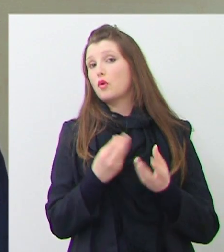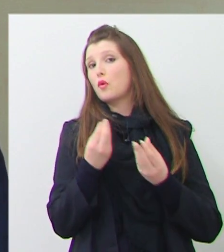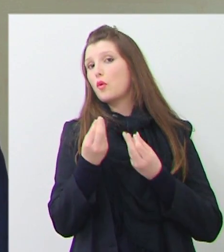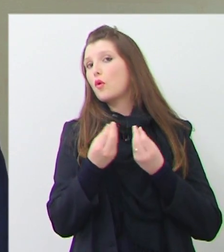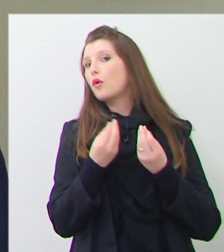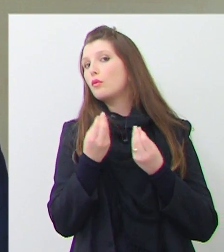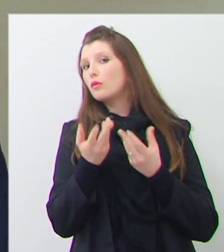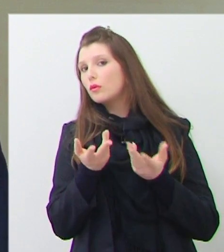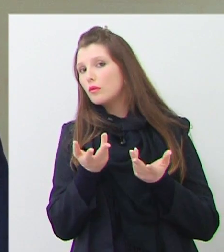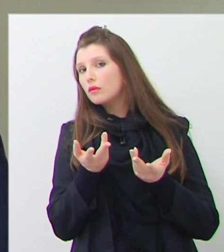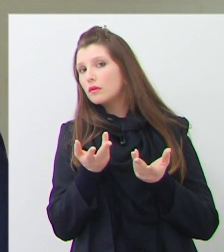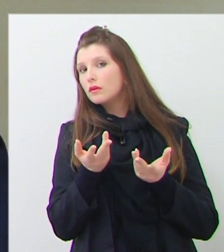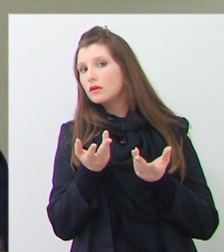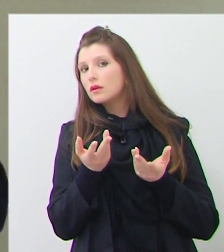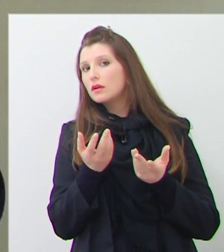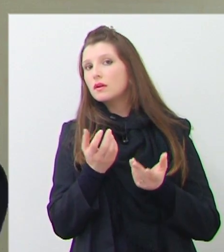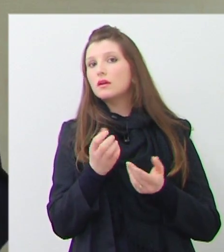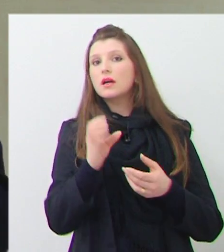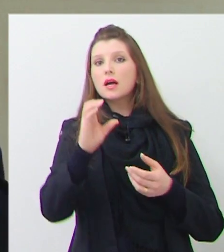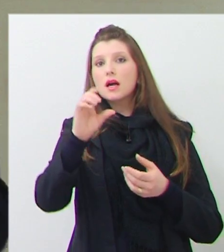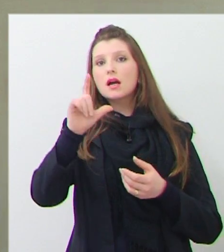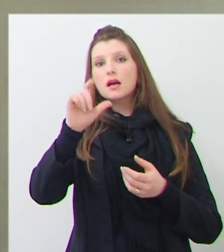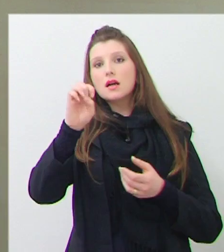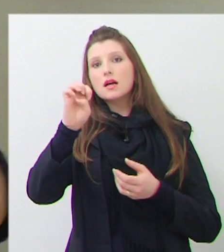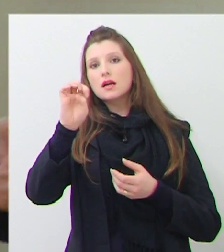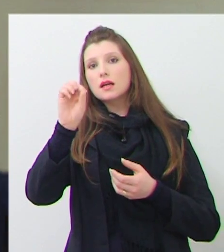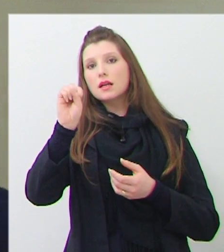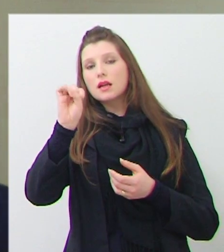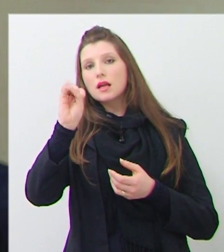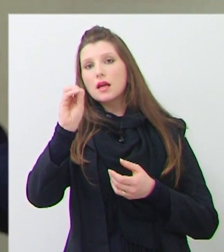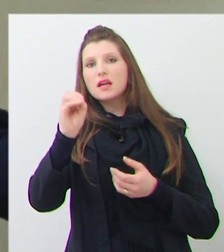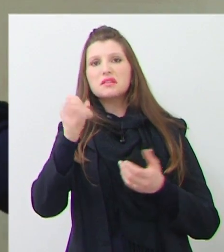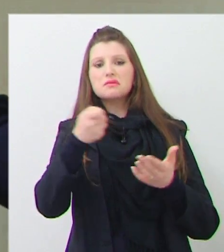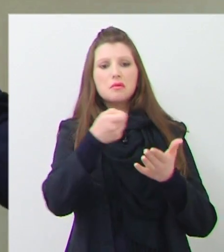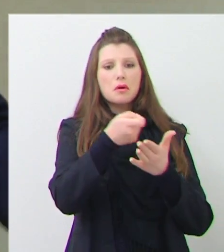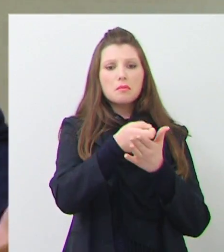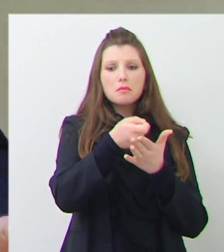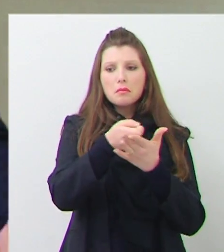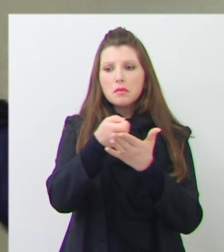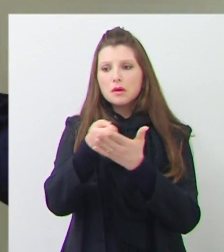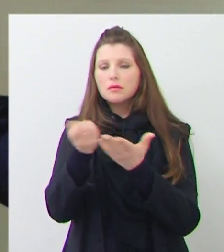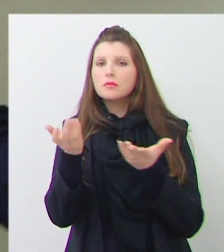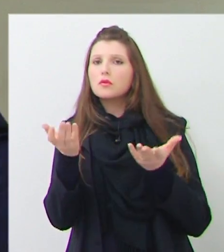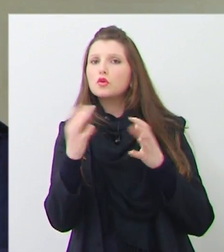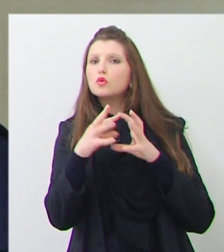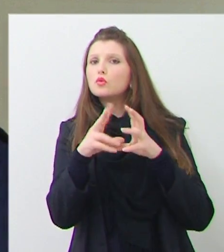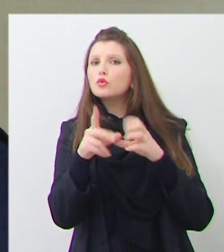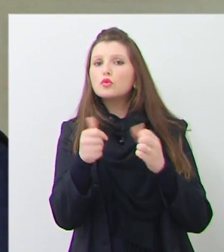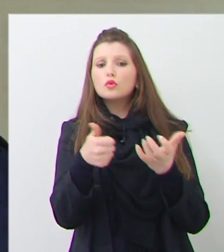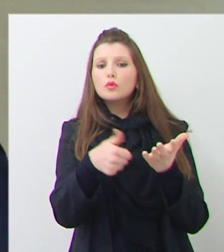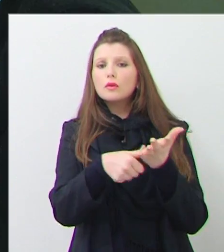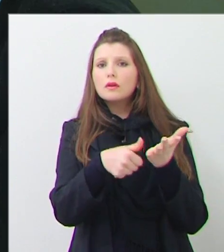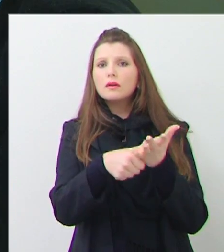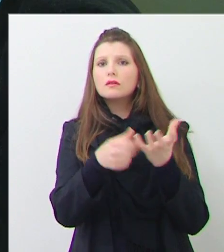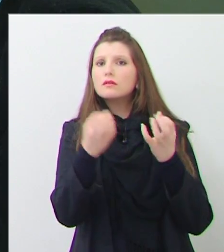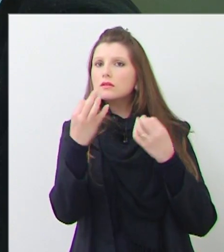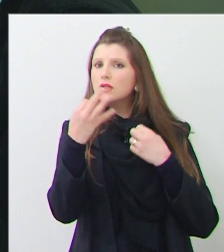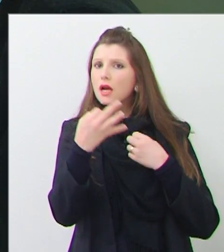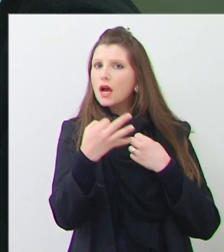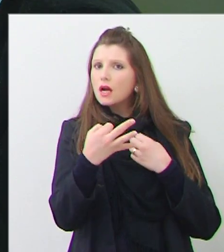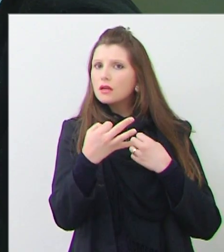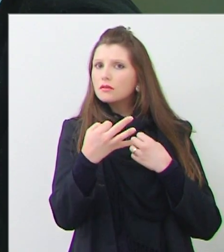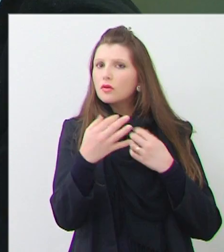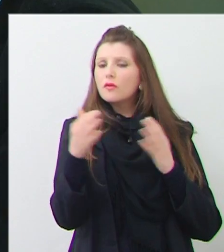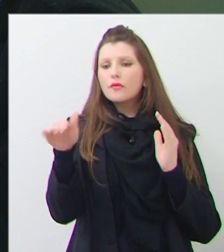foram aprovadas no Tribunal de Contas, as contas de 2011 e 2012 foram aprovadas, passaram pela